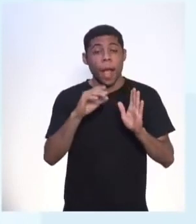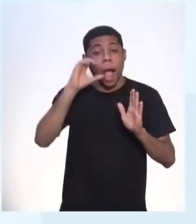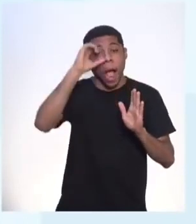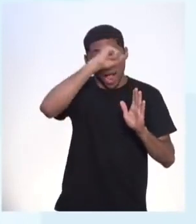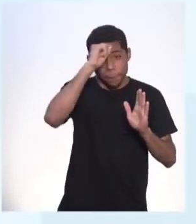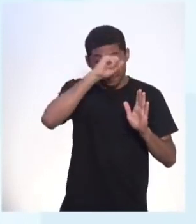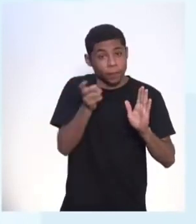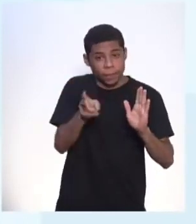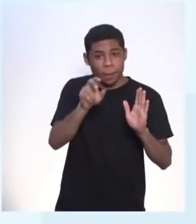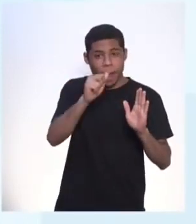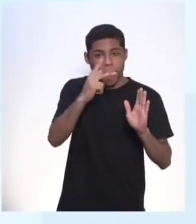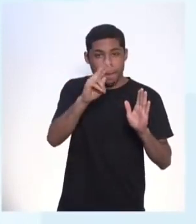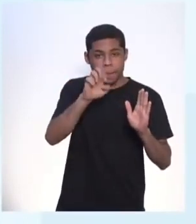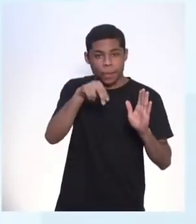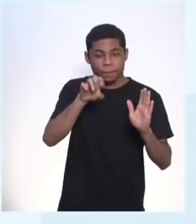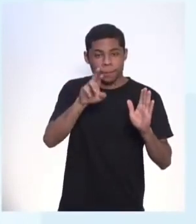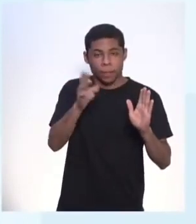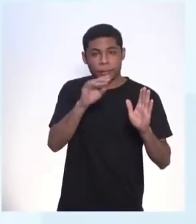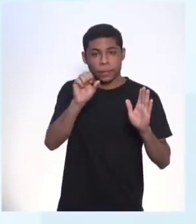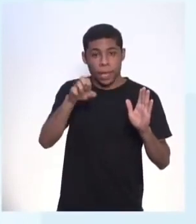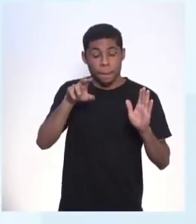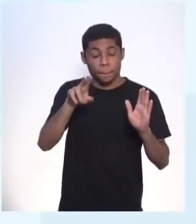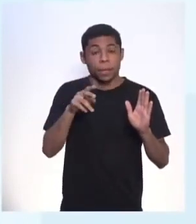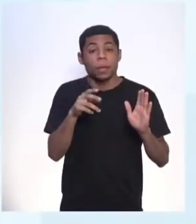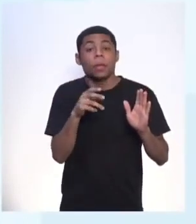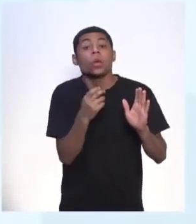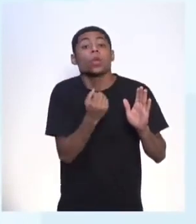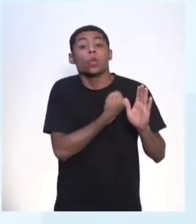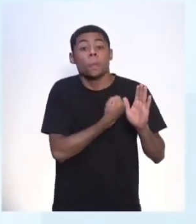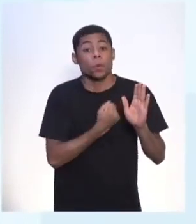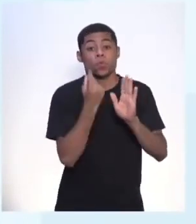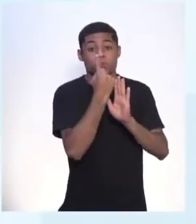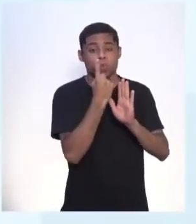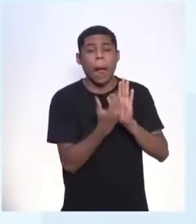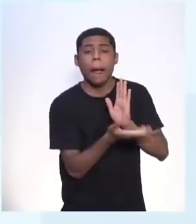do 8º ano, volume 1, e está lá na página